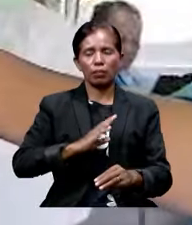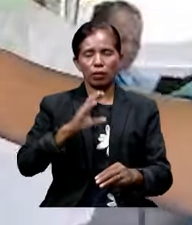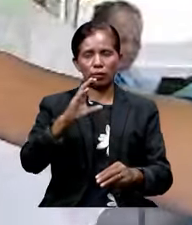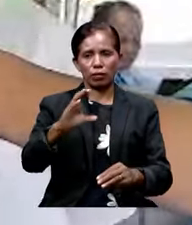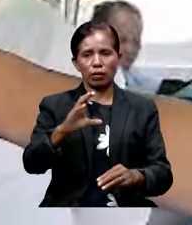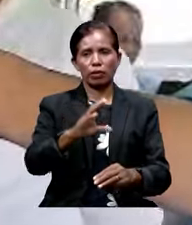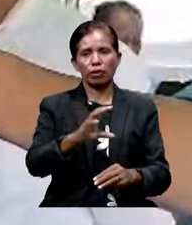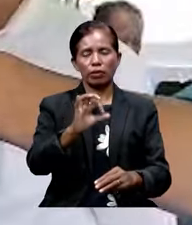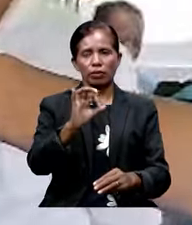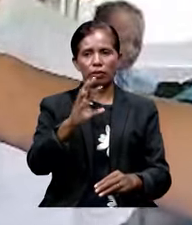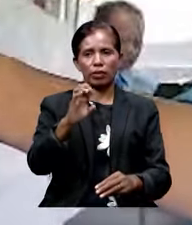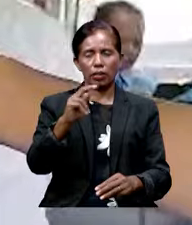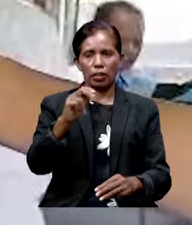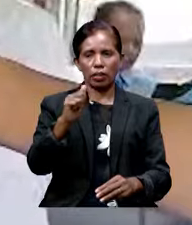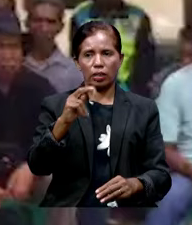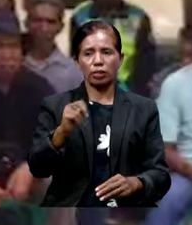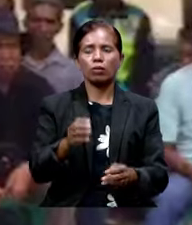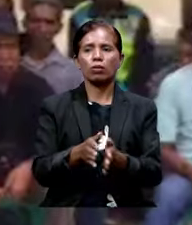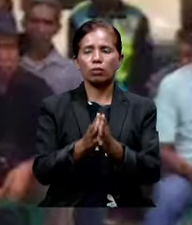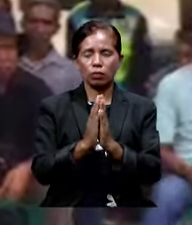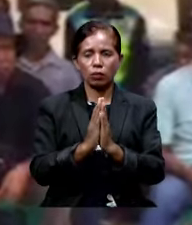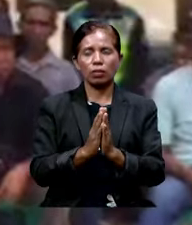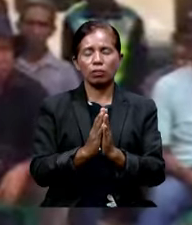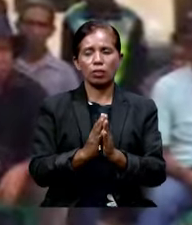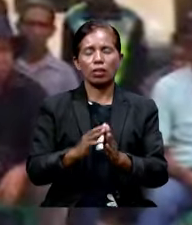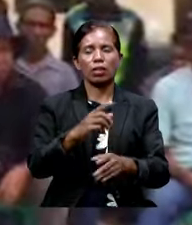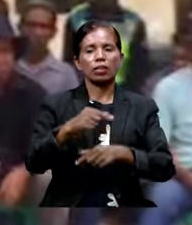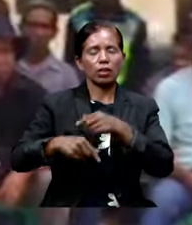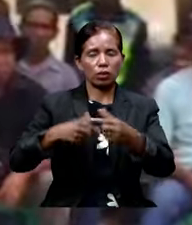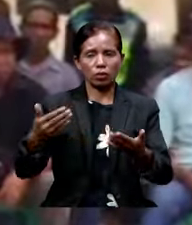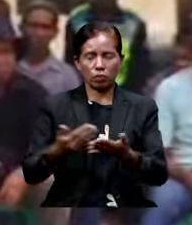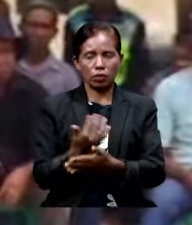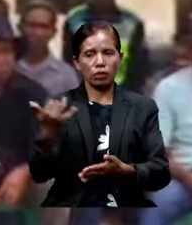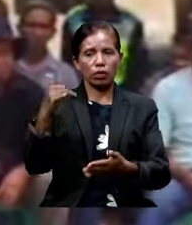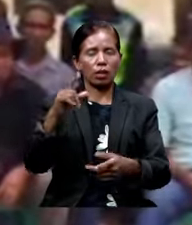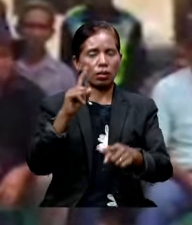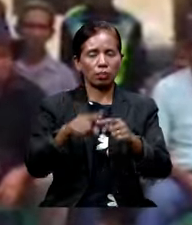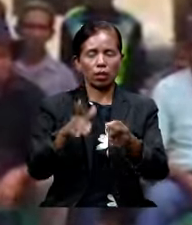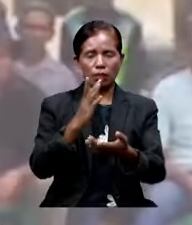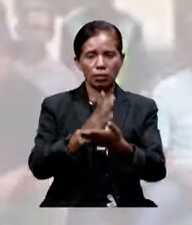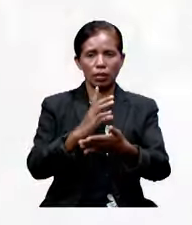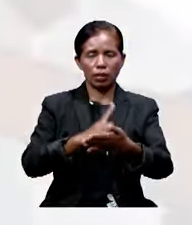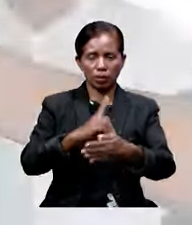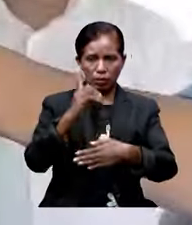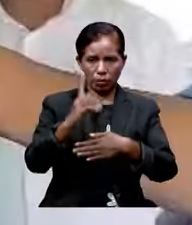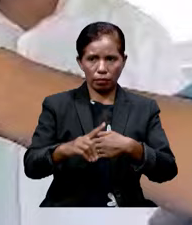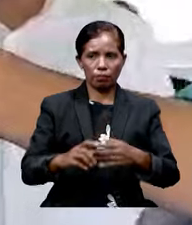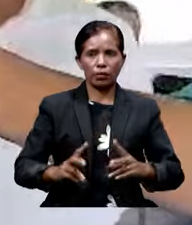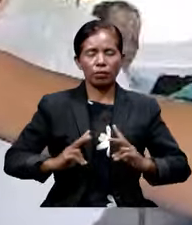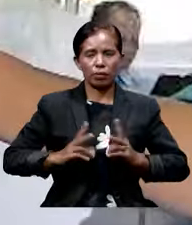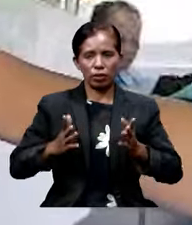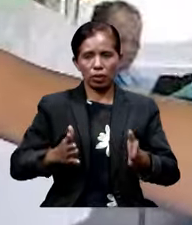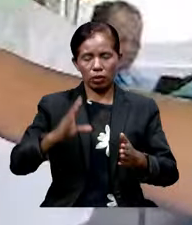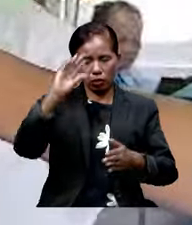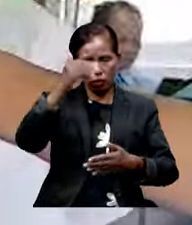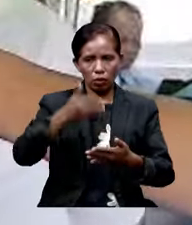Fernando Guzmão Berdu, Husu bajerasa mufong sira atau kriya unidari nula bele impede desenvolvimento. I veterano nini awan sira veterano